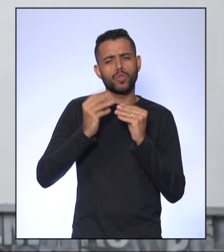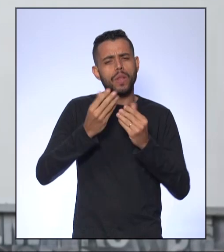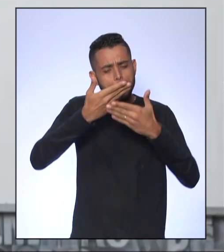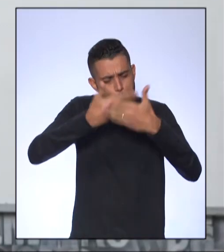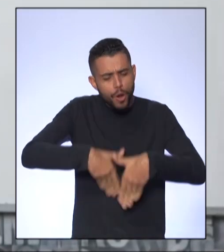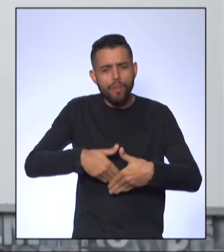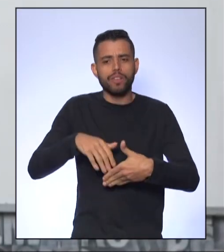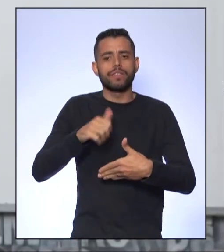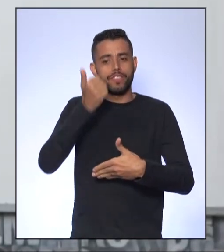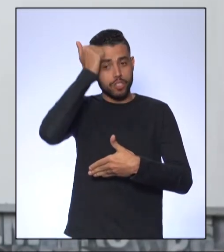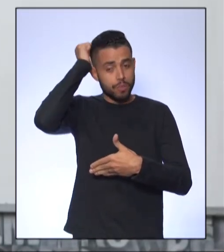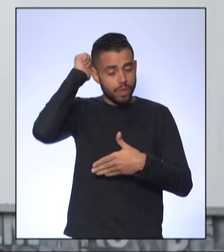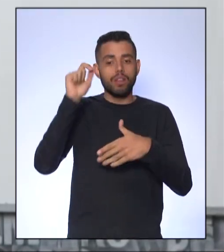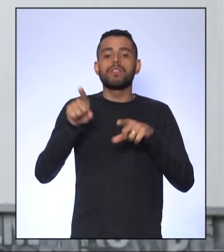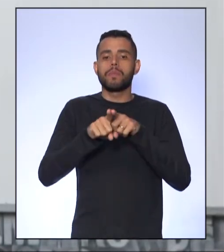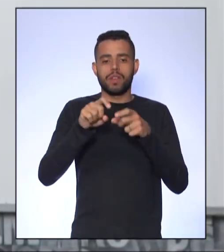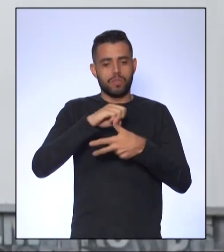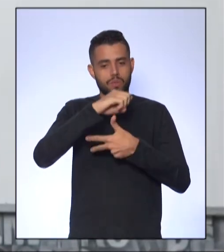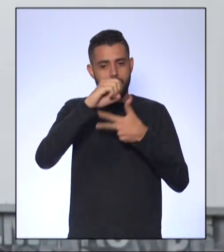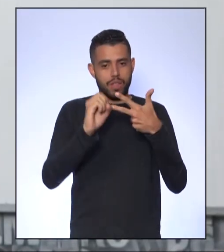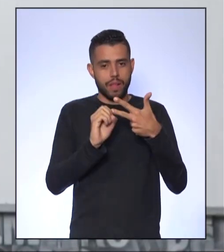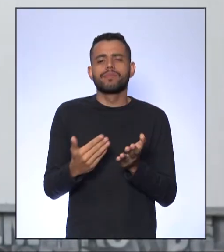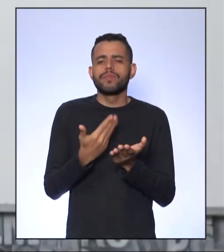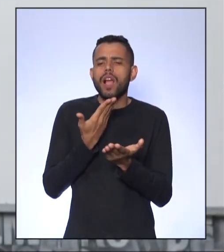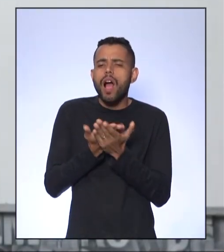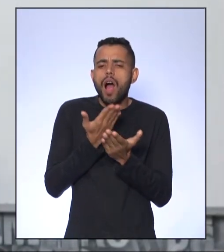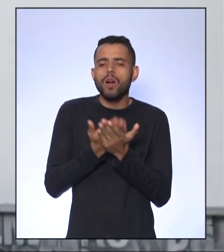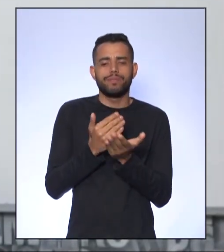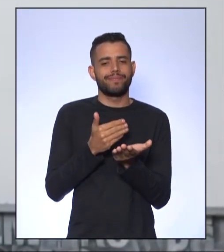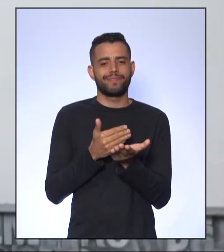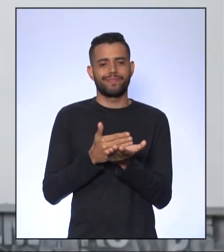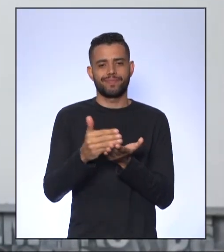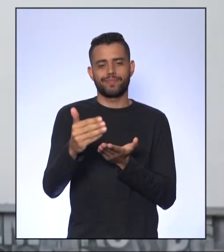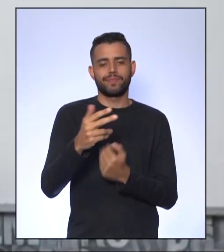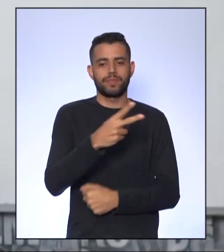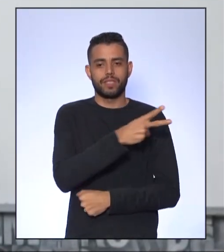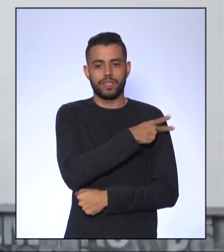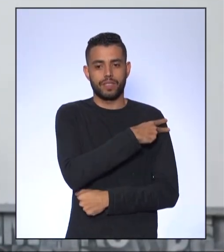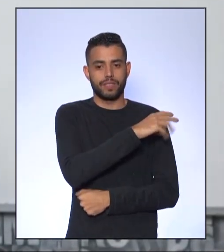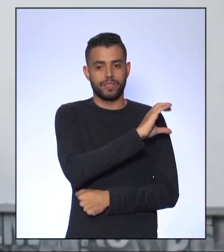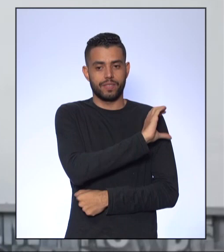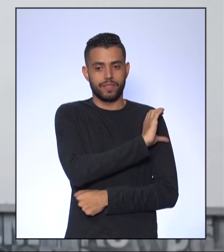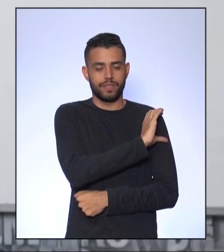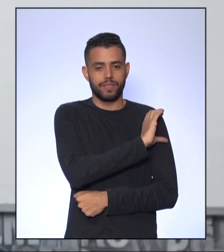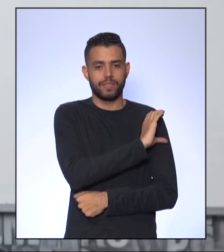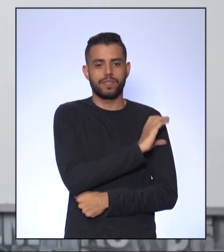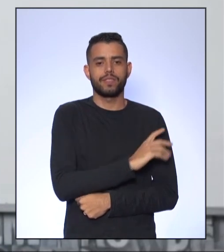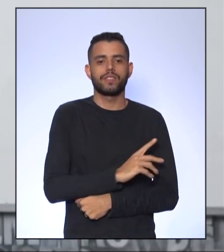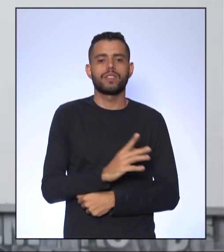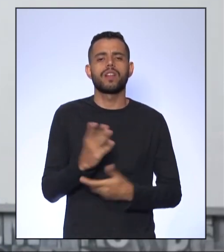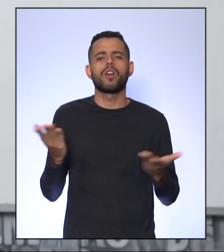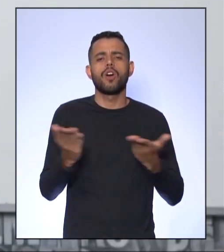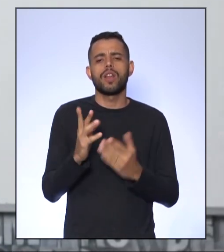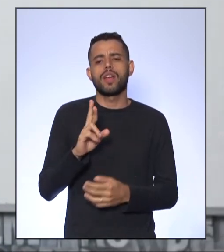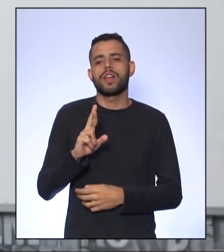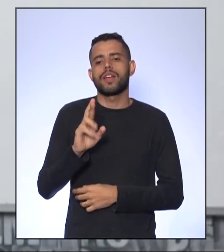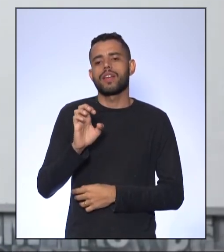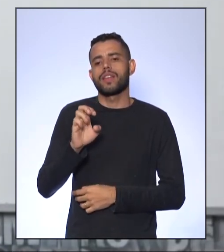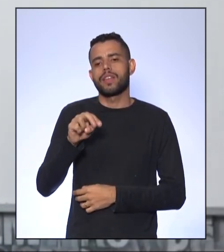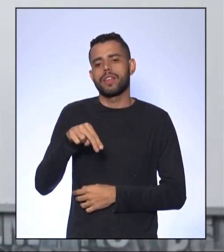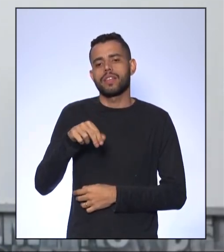então muita atenção. Vamos iniciar nossa aula, segundo ano do ensino médio, vamos falar sobre o